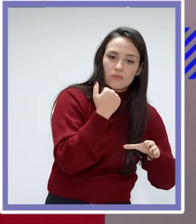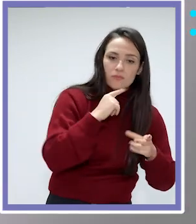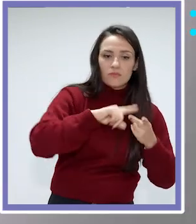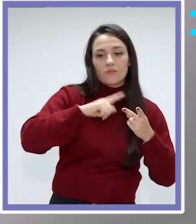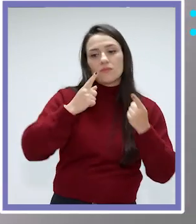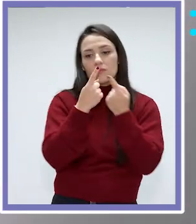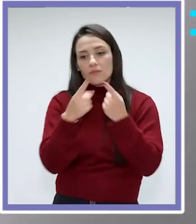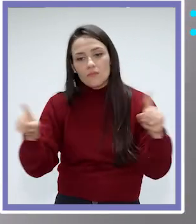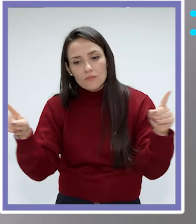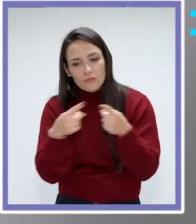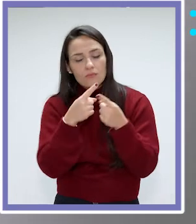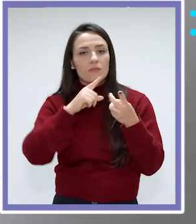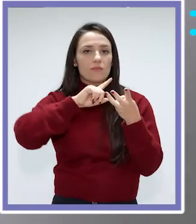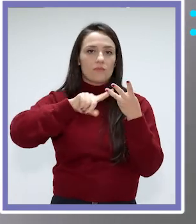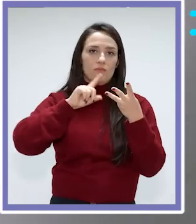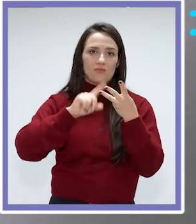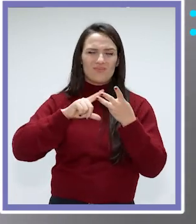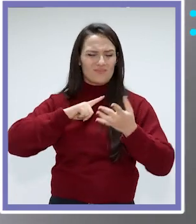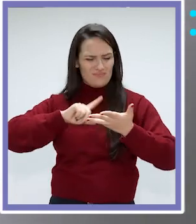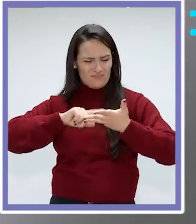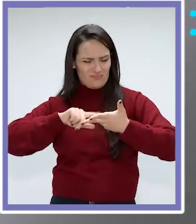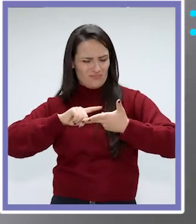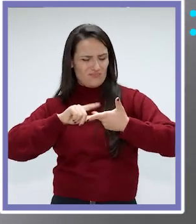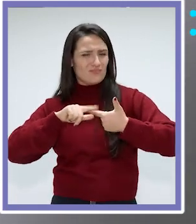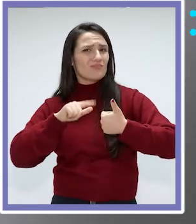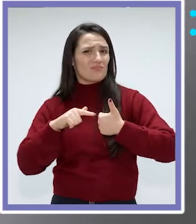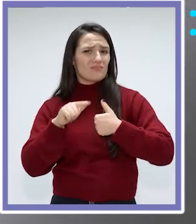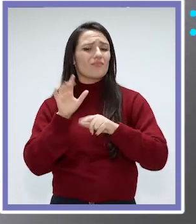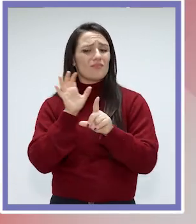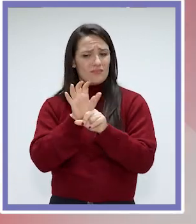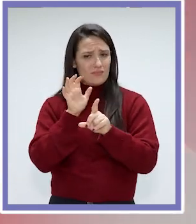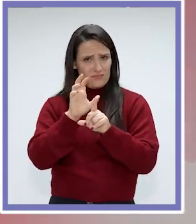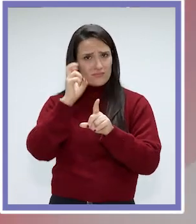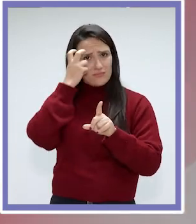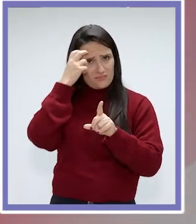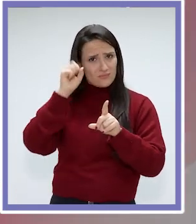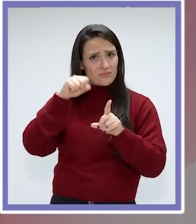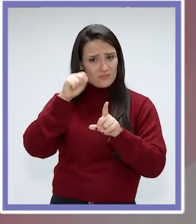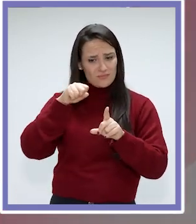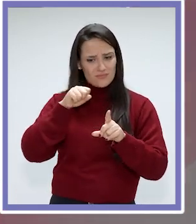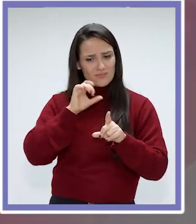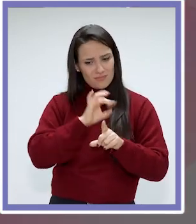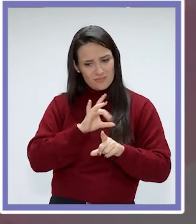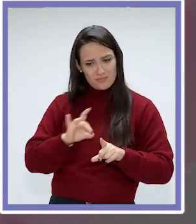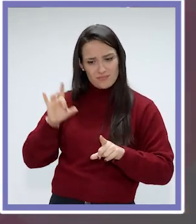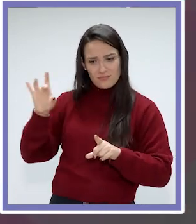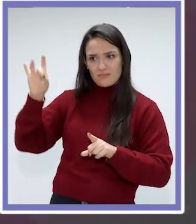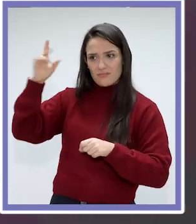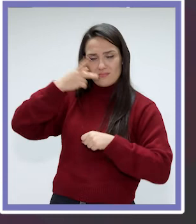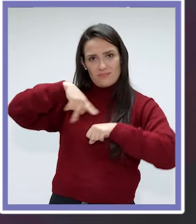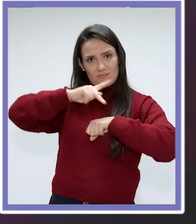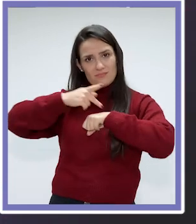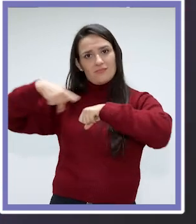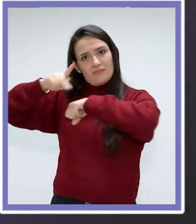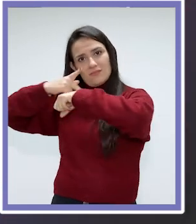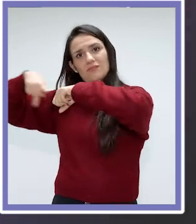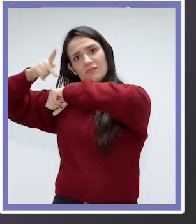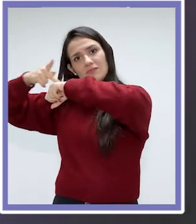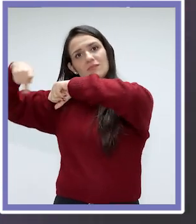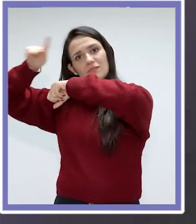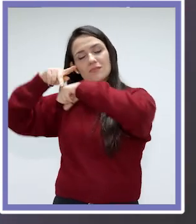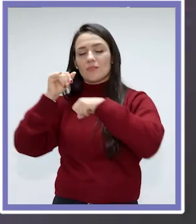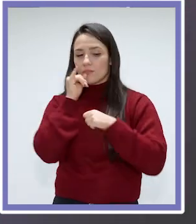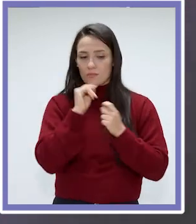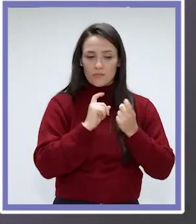da música, e de uma série de outras questões que faz muito tá presente, por exemplo, nas